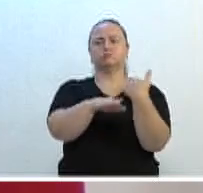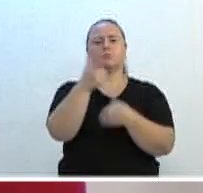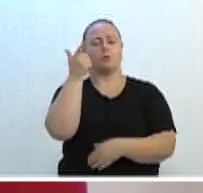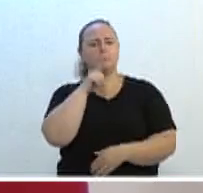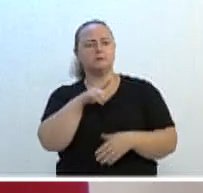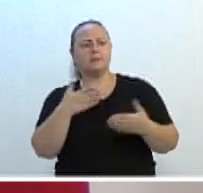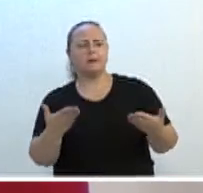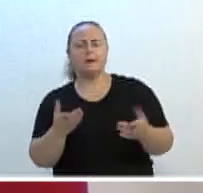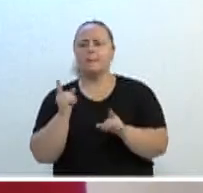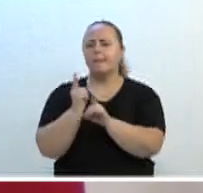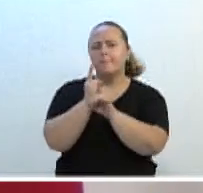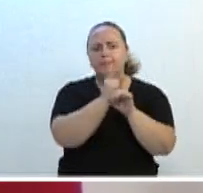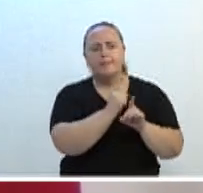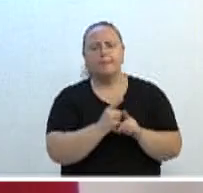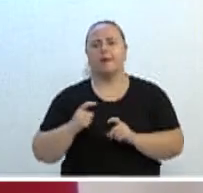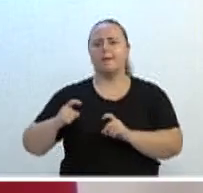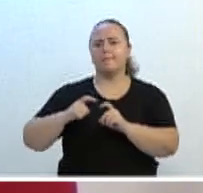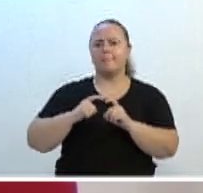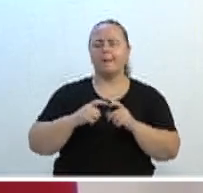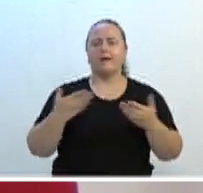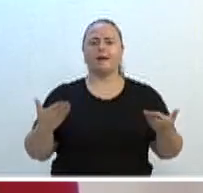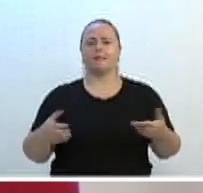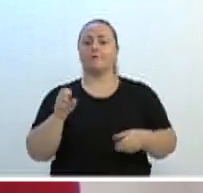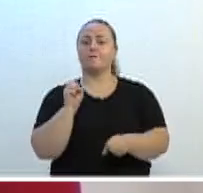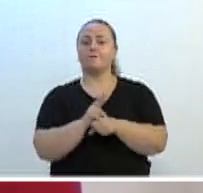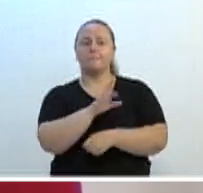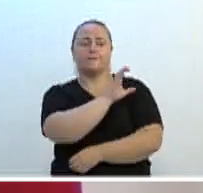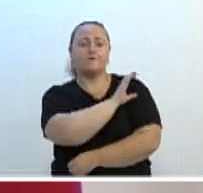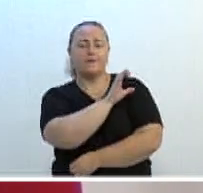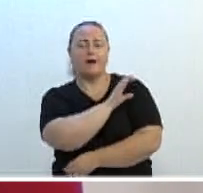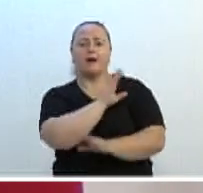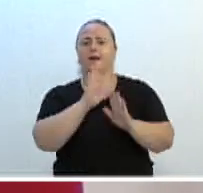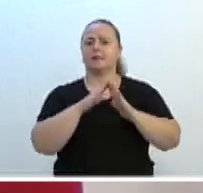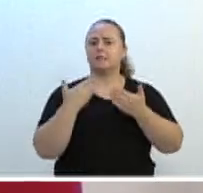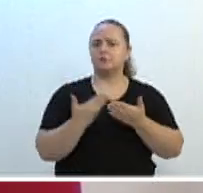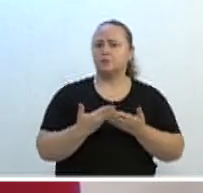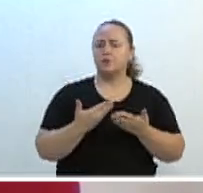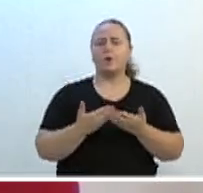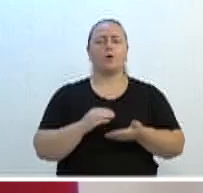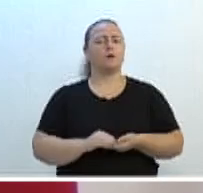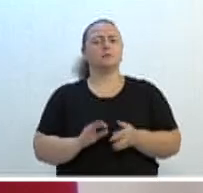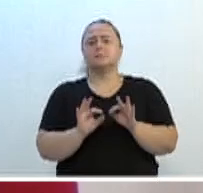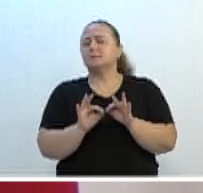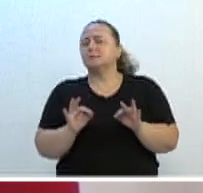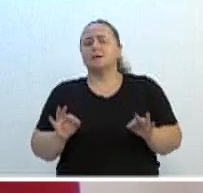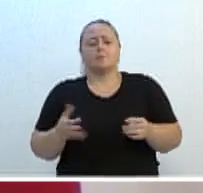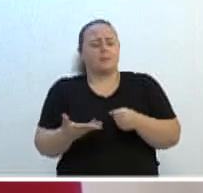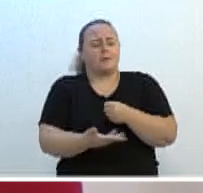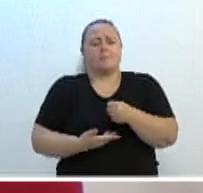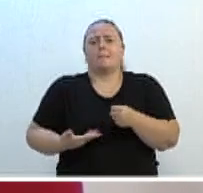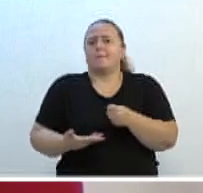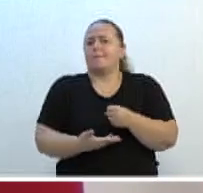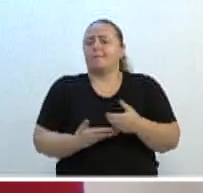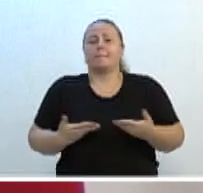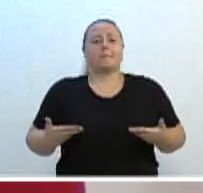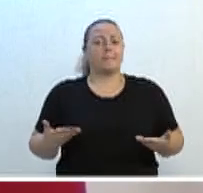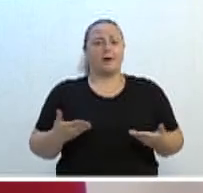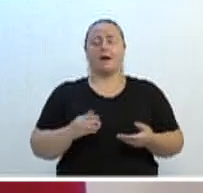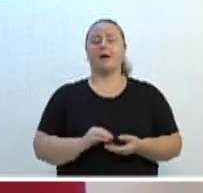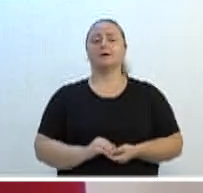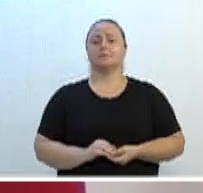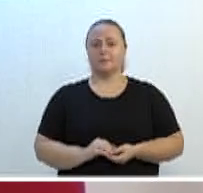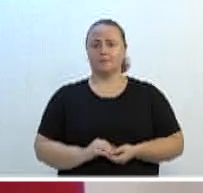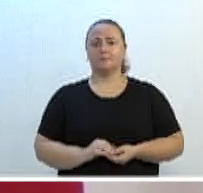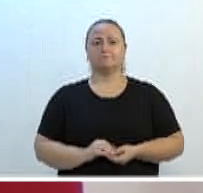postos de saúde, encontrar vaga em nossas creches, nas nossas escolas e assim por diante. É muito simples, é muito básico, em cinco